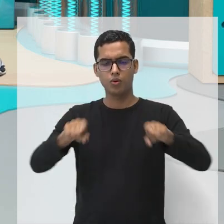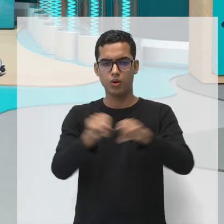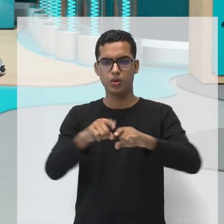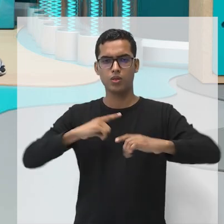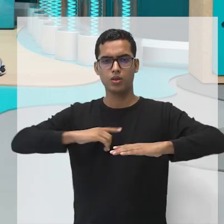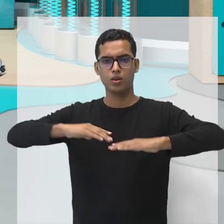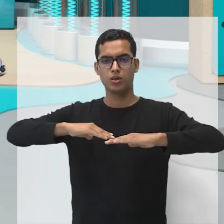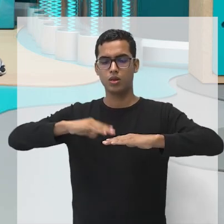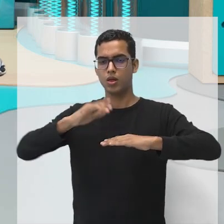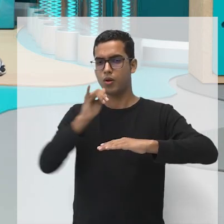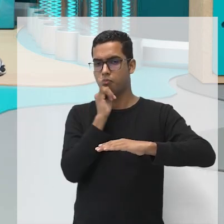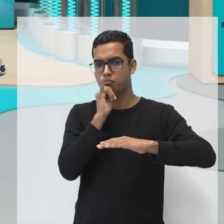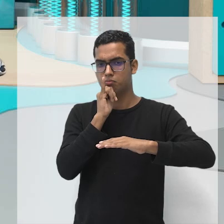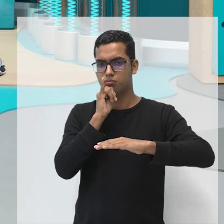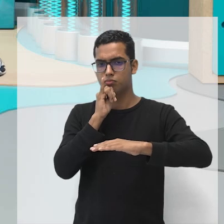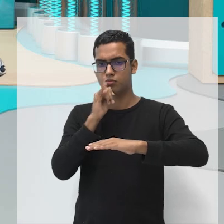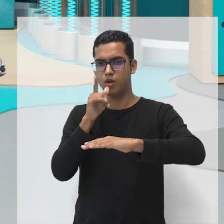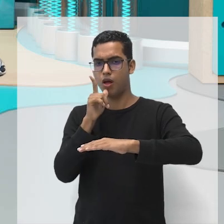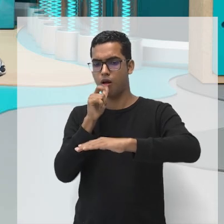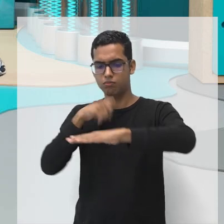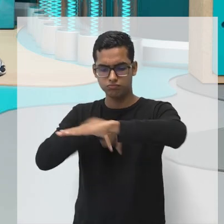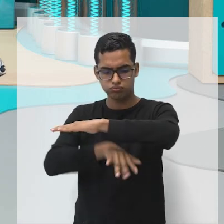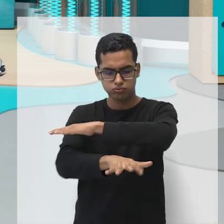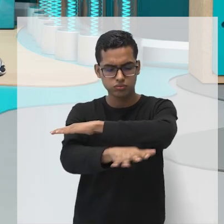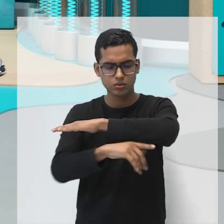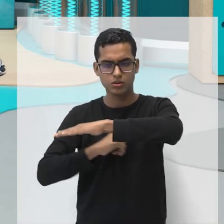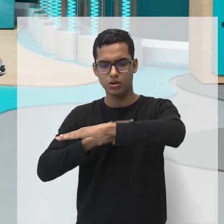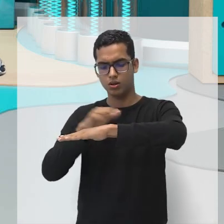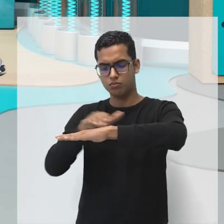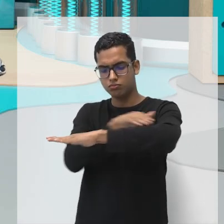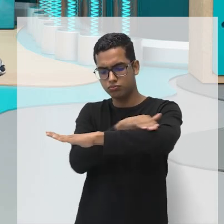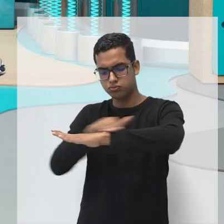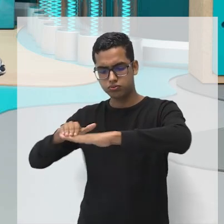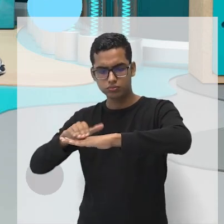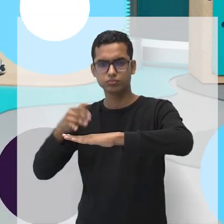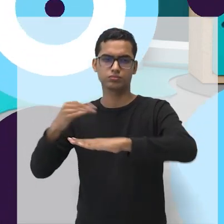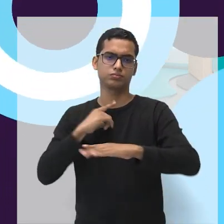Para a gente entender melhor, olha só de onde que acontece este salto.